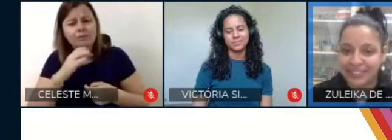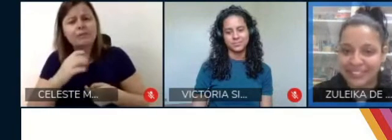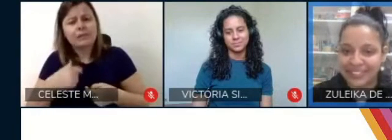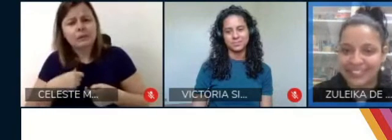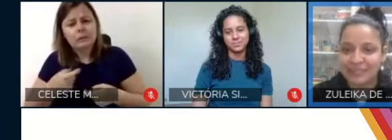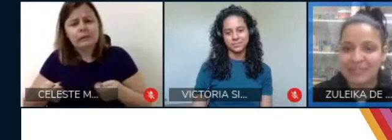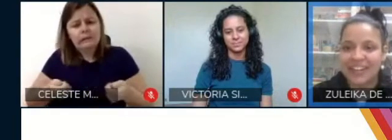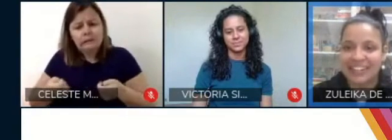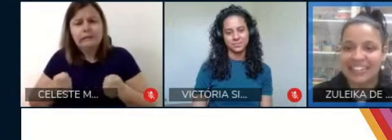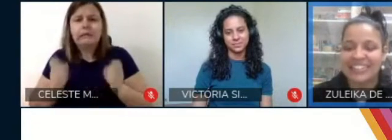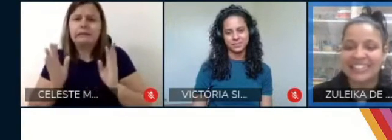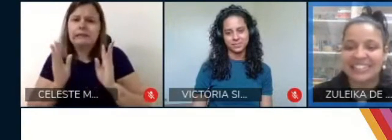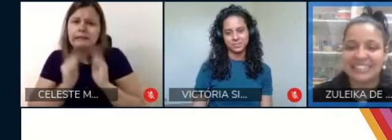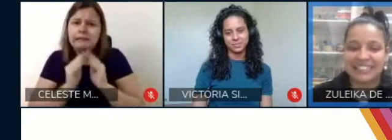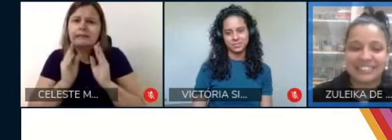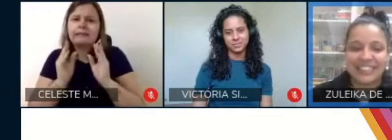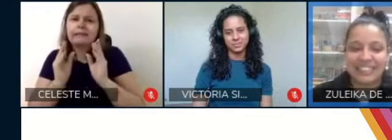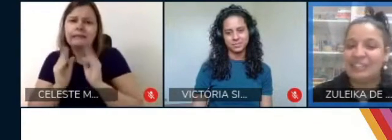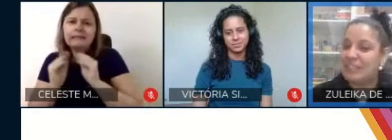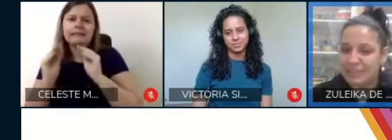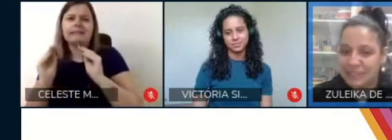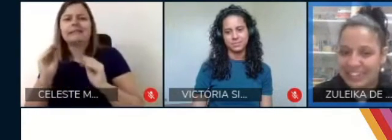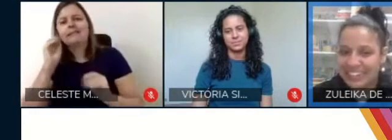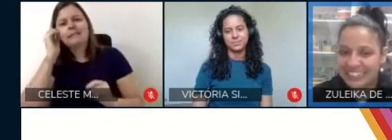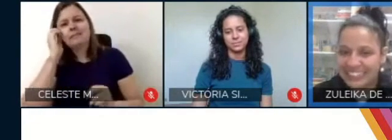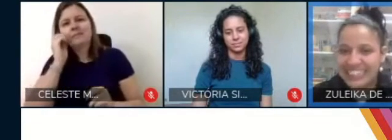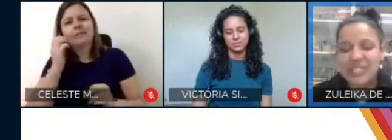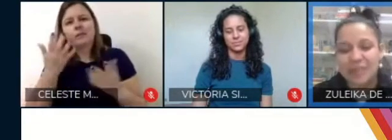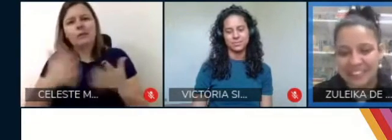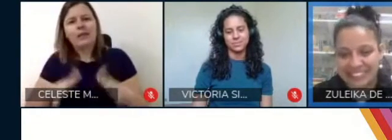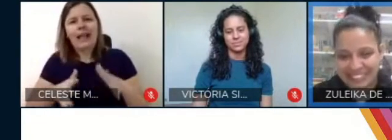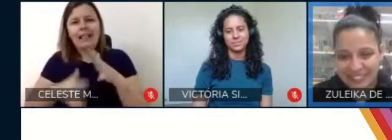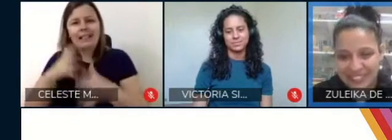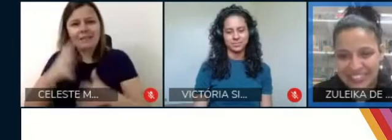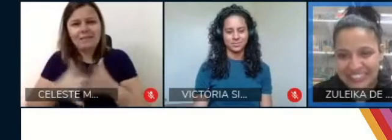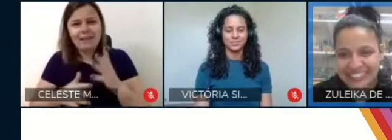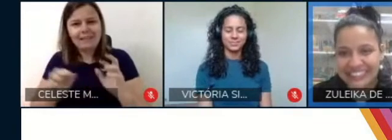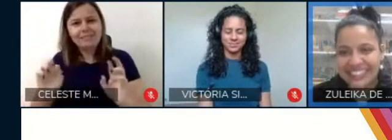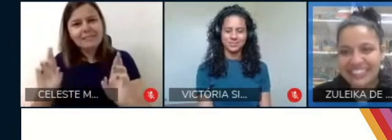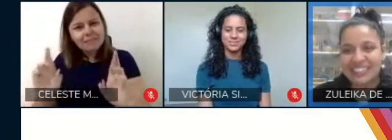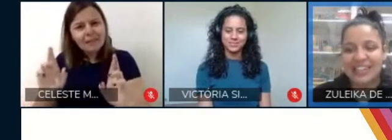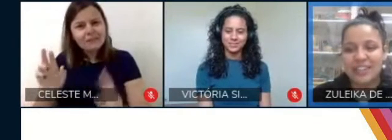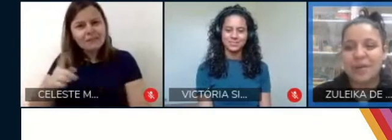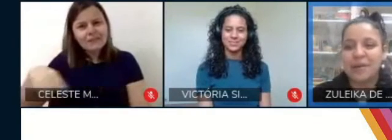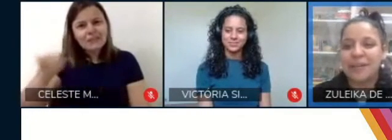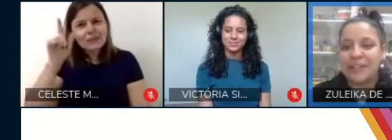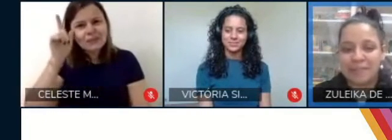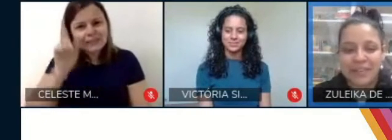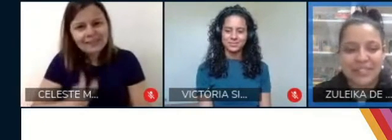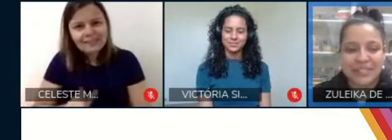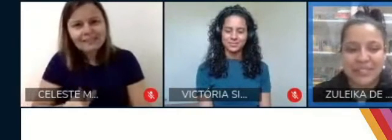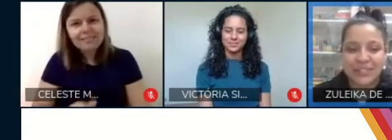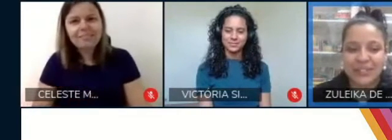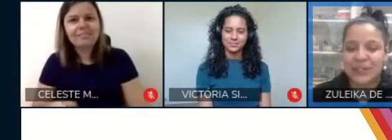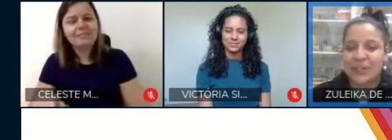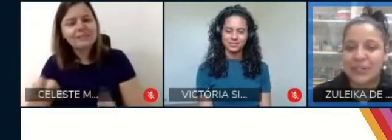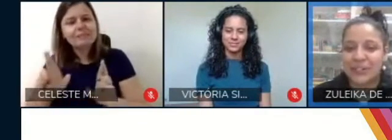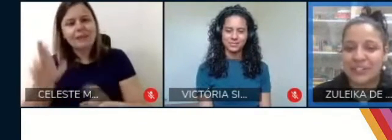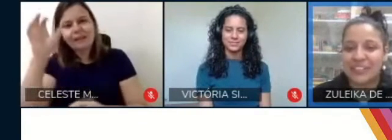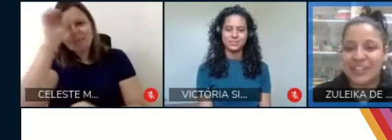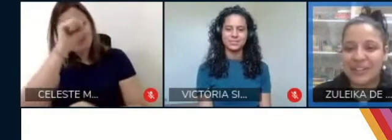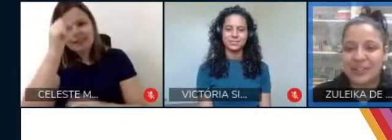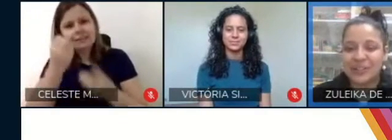mais sucinta e e não atrapalhar, né? Espero que tenha conseguido, né? Espero aprender